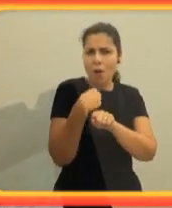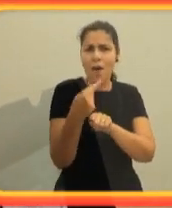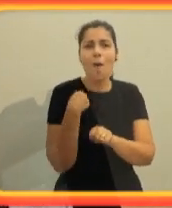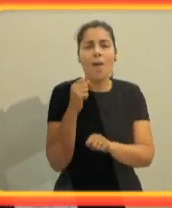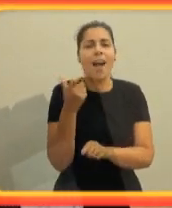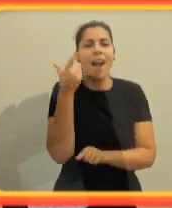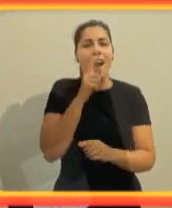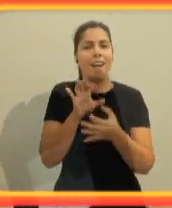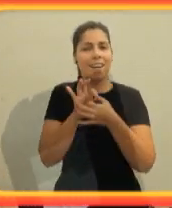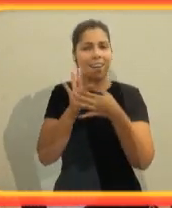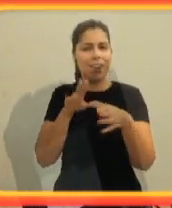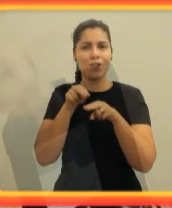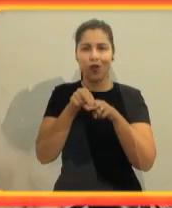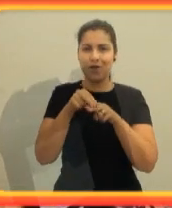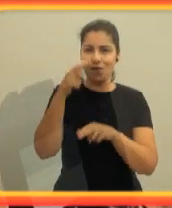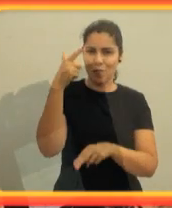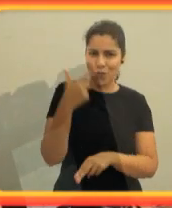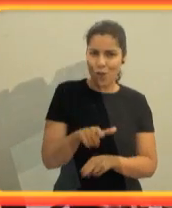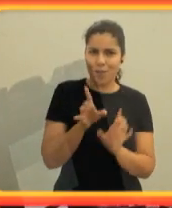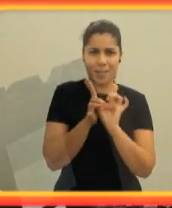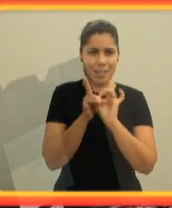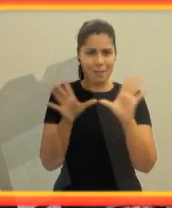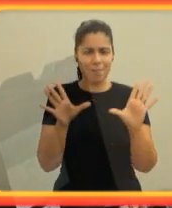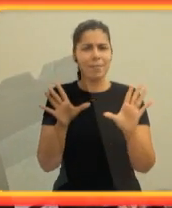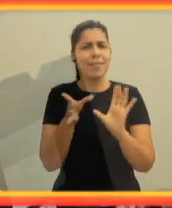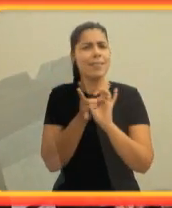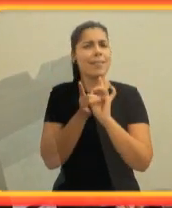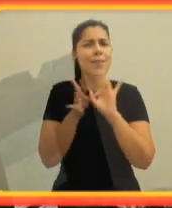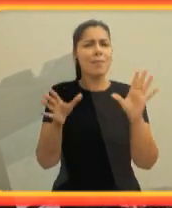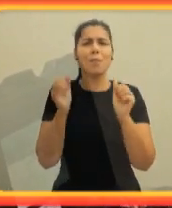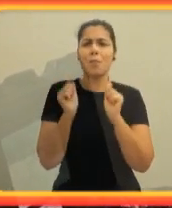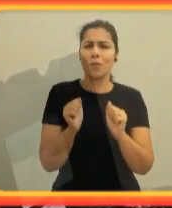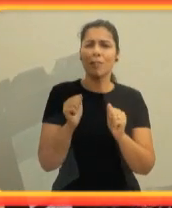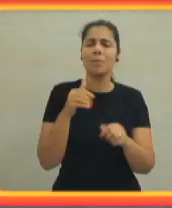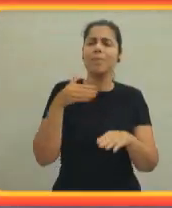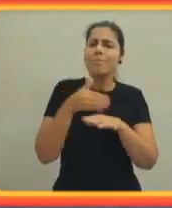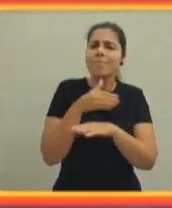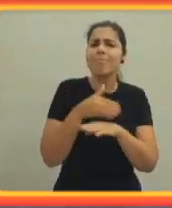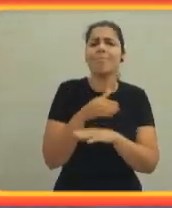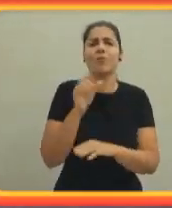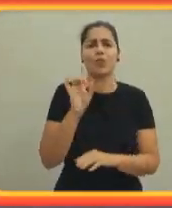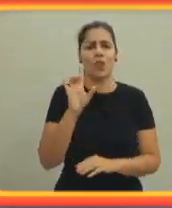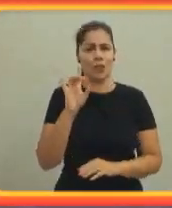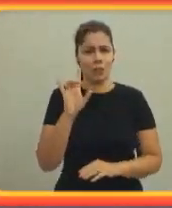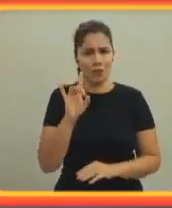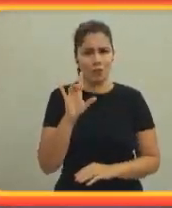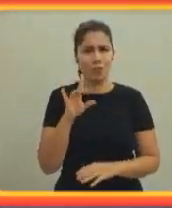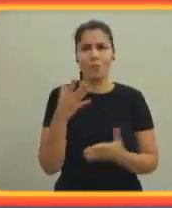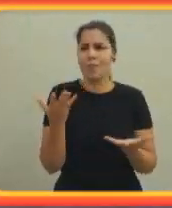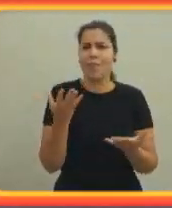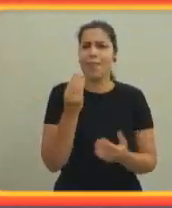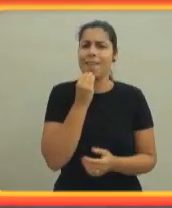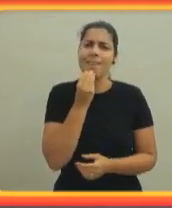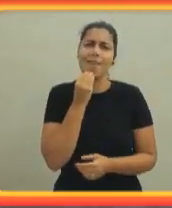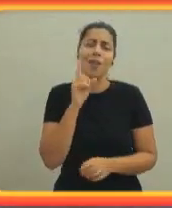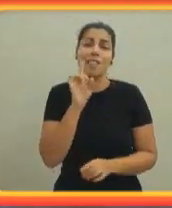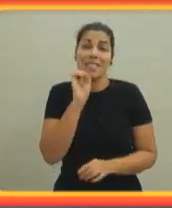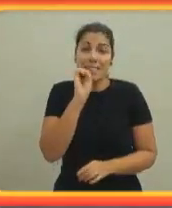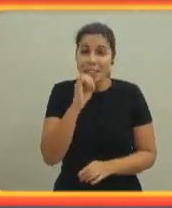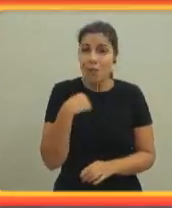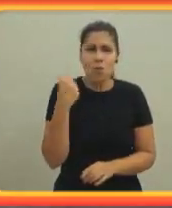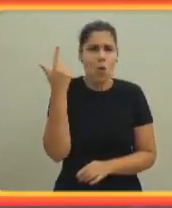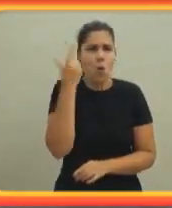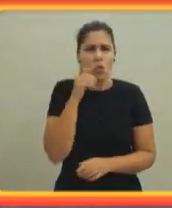ondas. Posso pegar a onda, posso voltar. Ganhei a independência de surfar de novo, livre. A independência de poder,